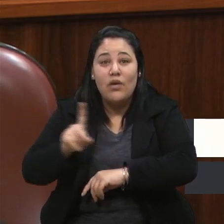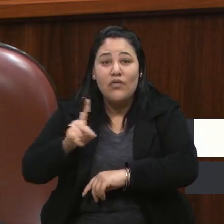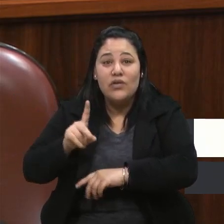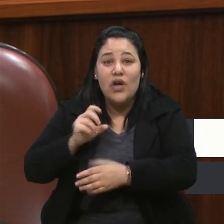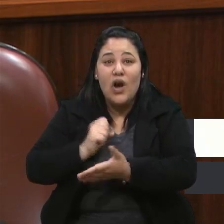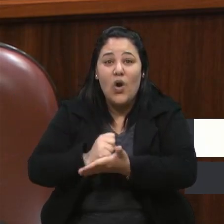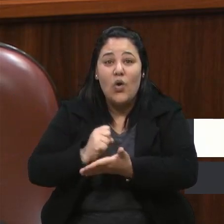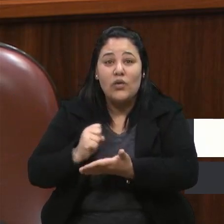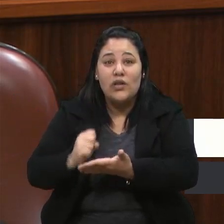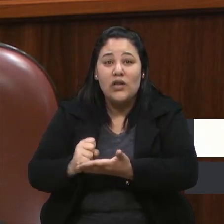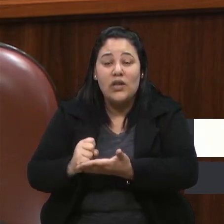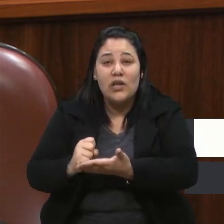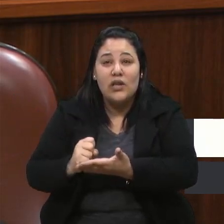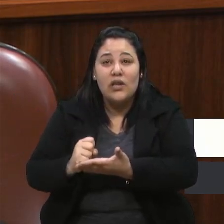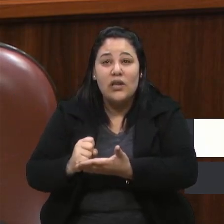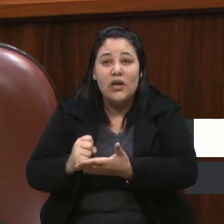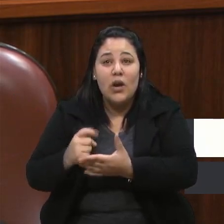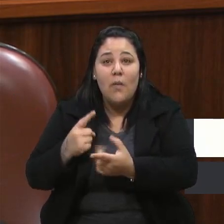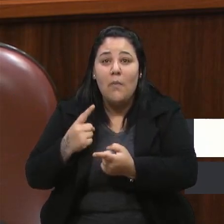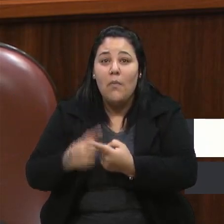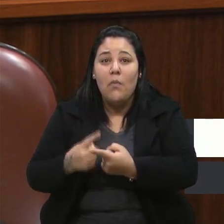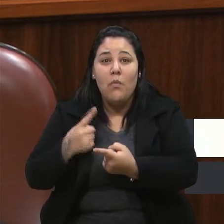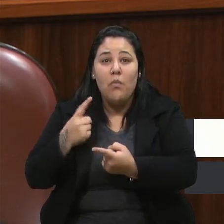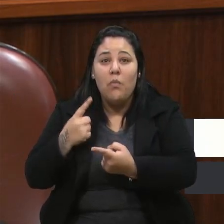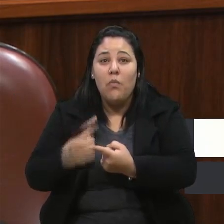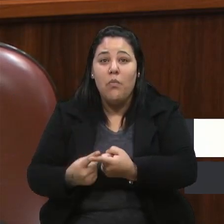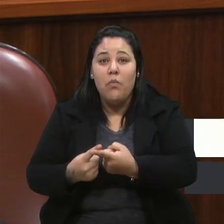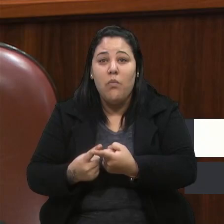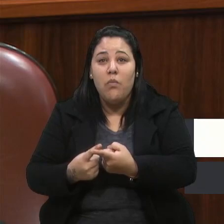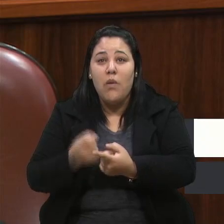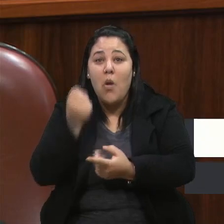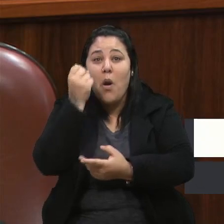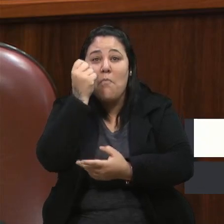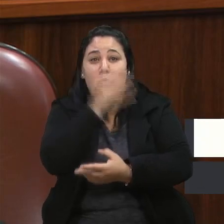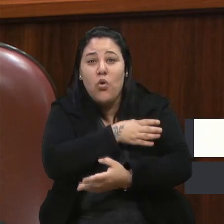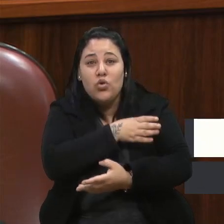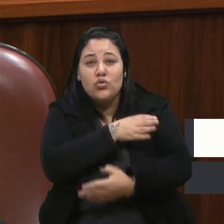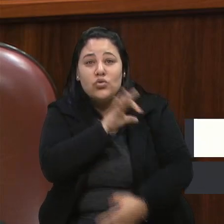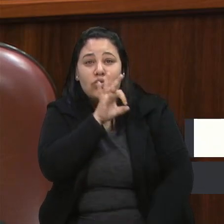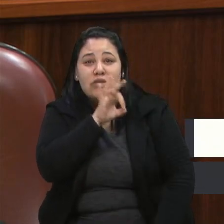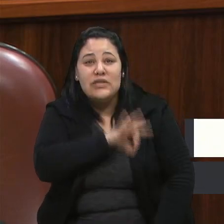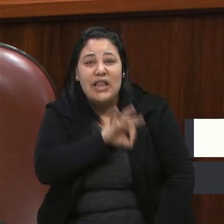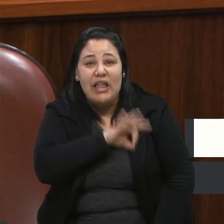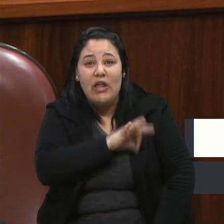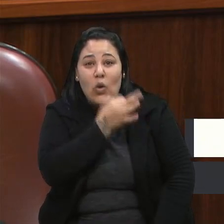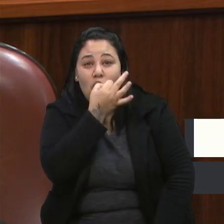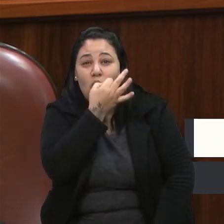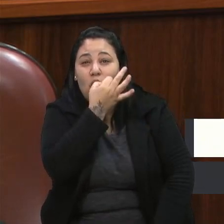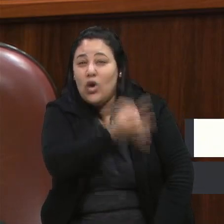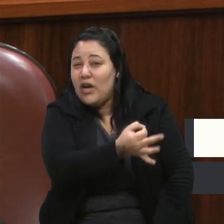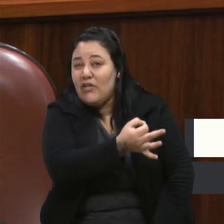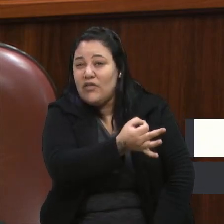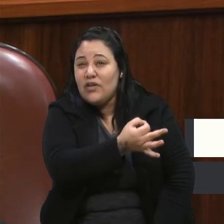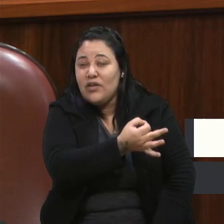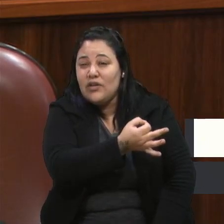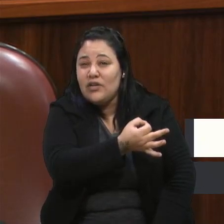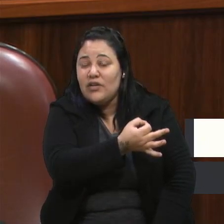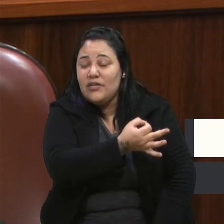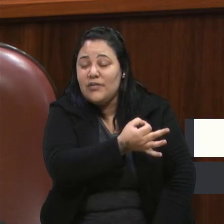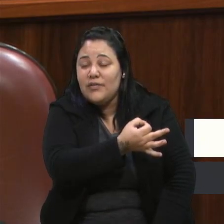contratada, porque é ridículo o salário que essas pessoas recebem, é ridículo, é